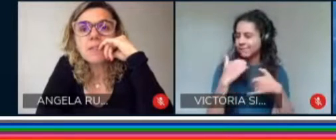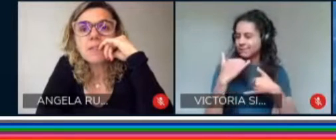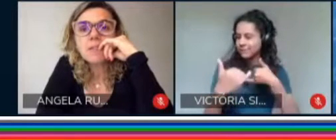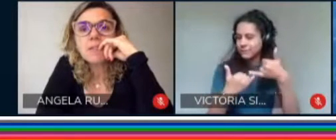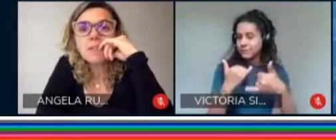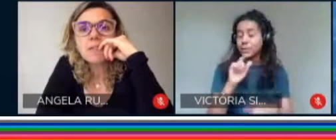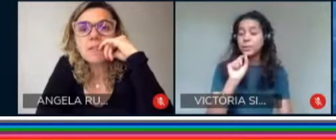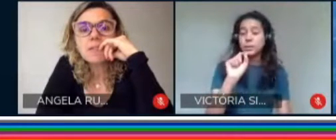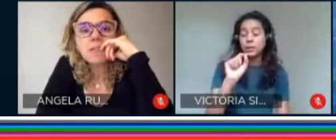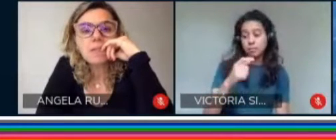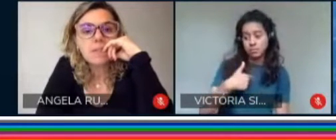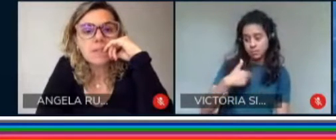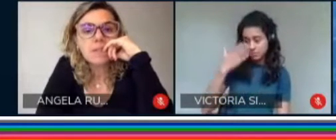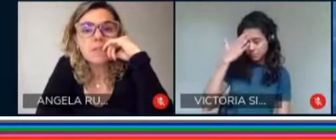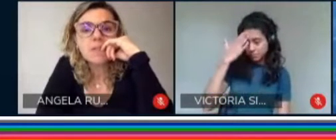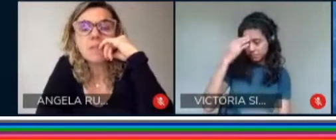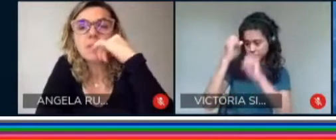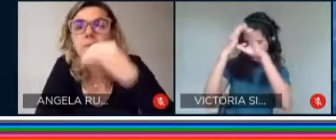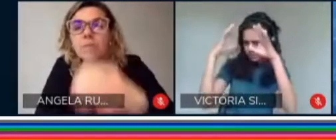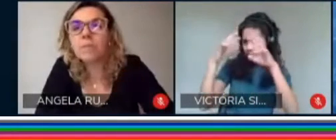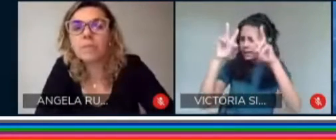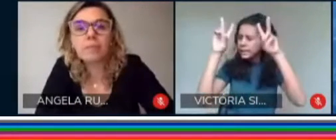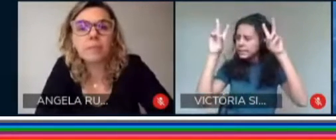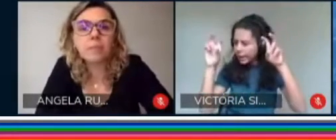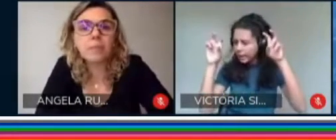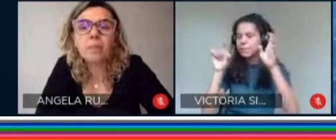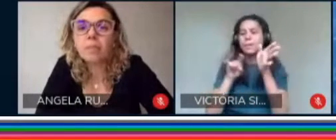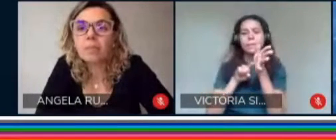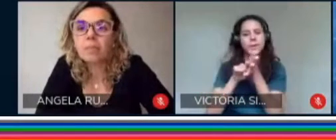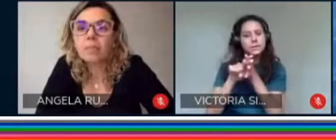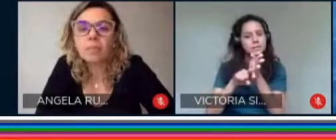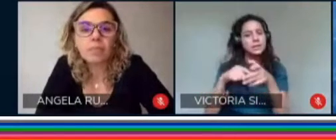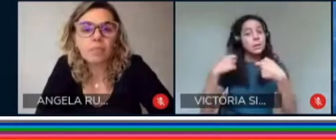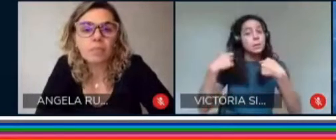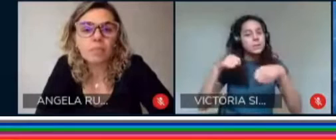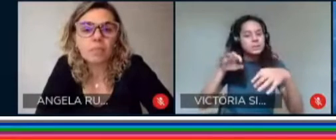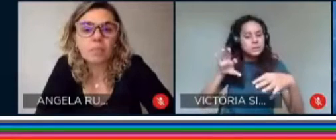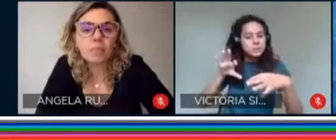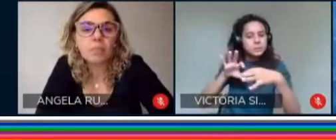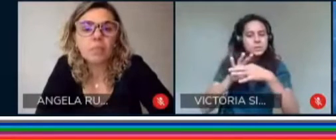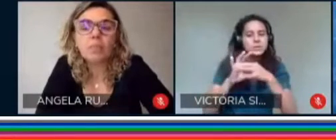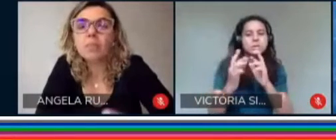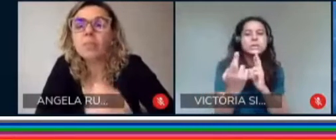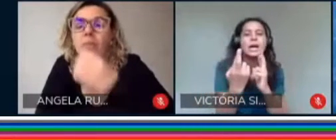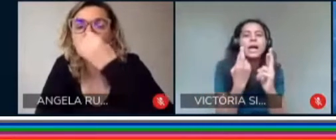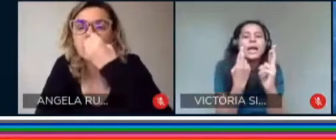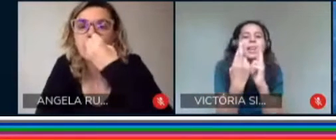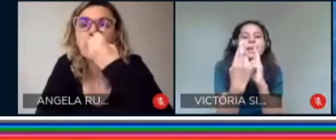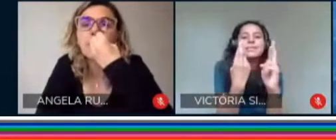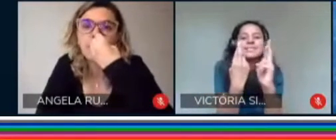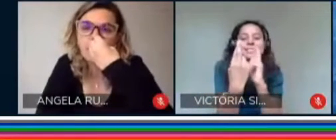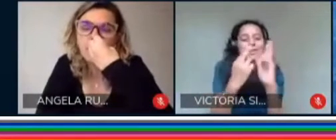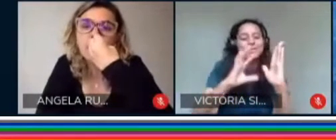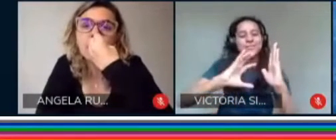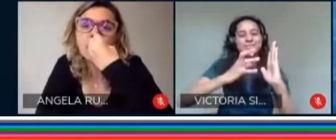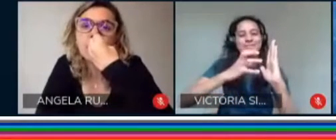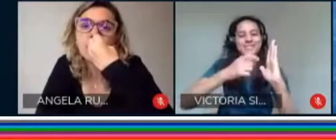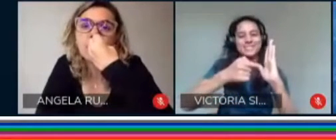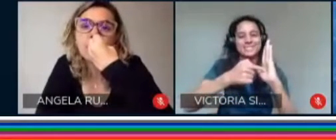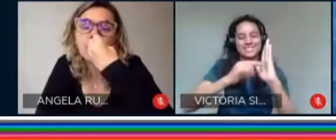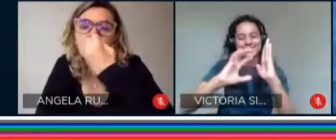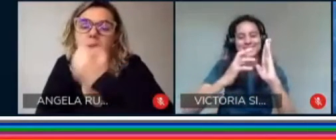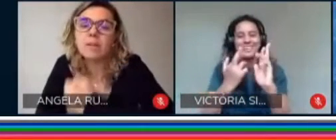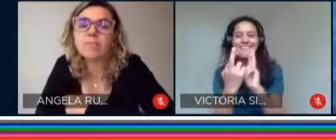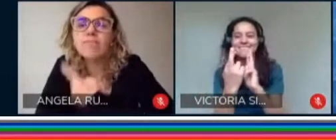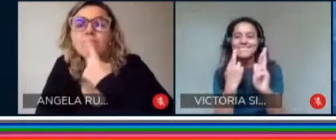de pesquisa, você precisa se relacionar seriamente com as bases de dados, né? E isso eu falo